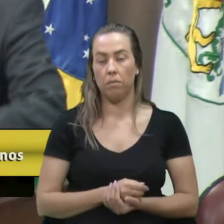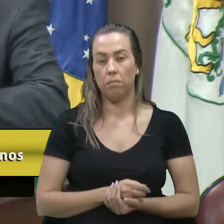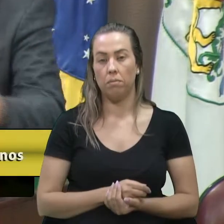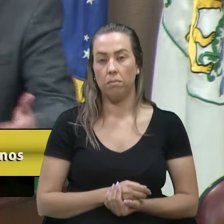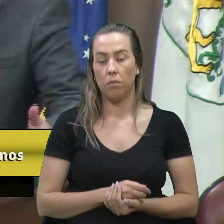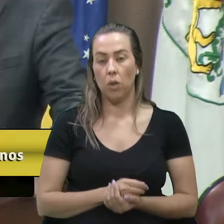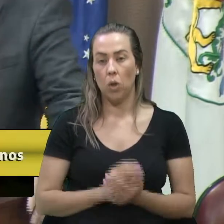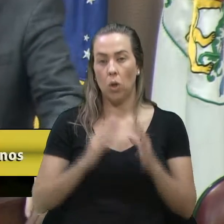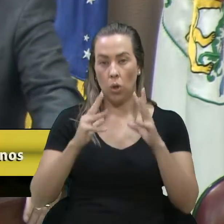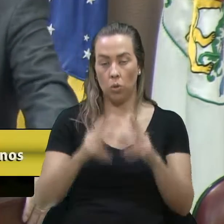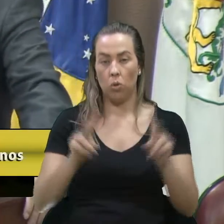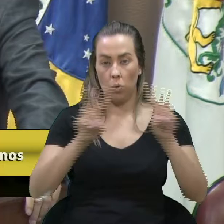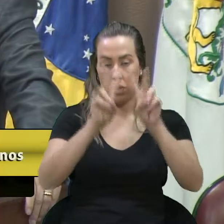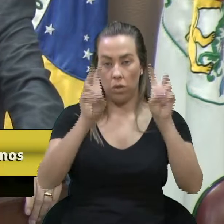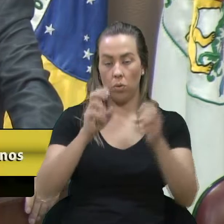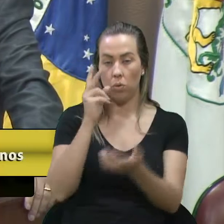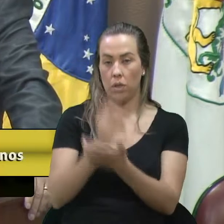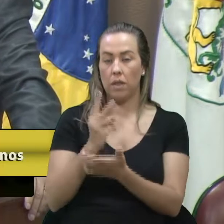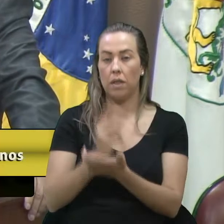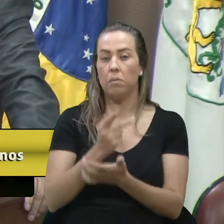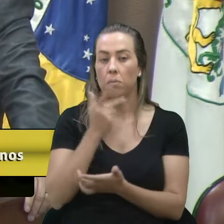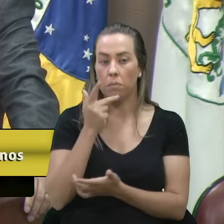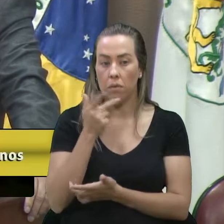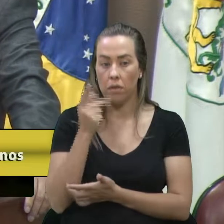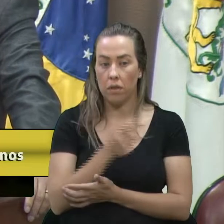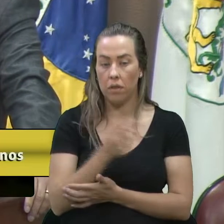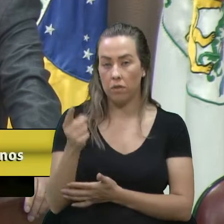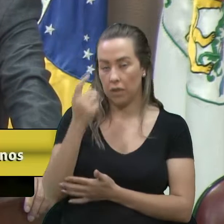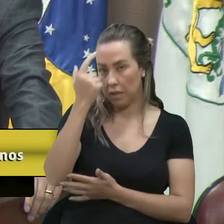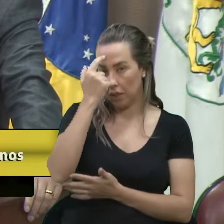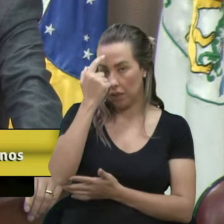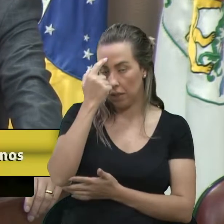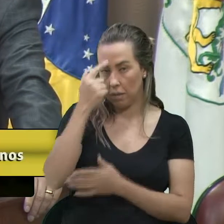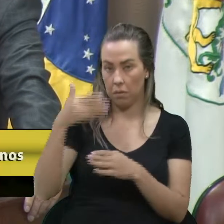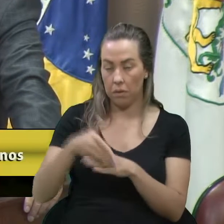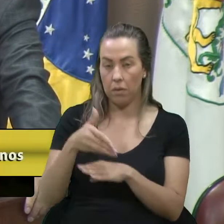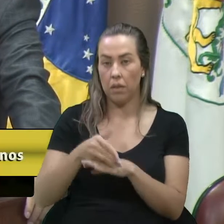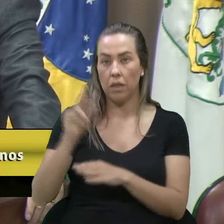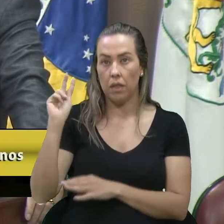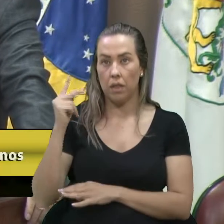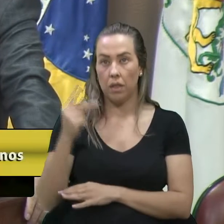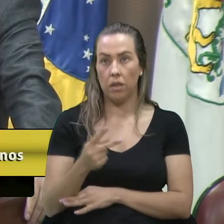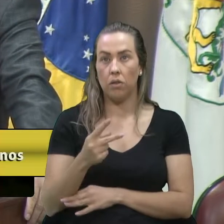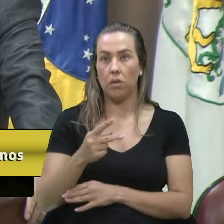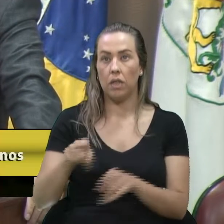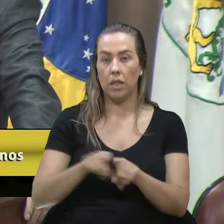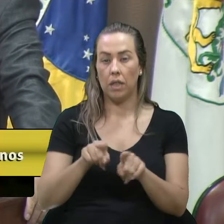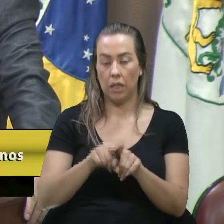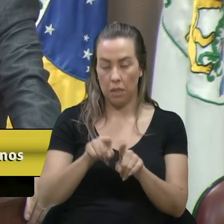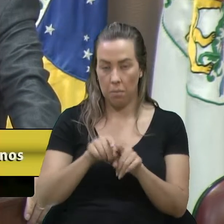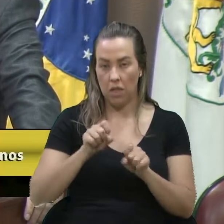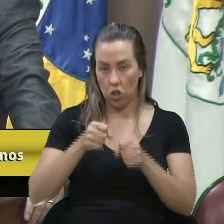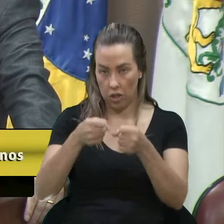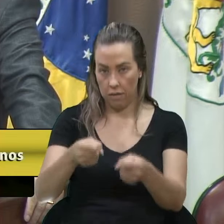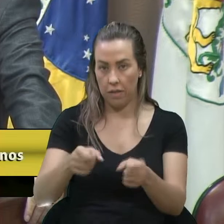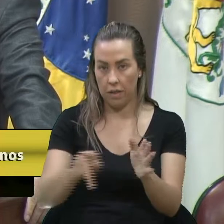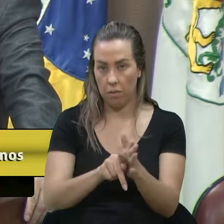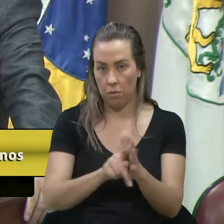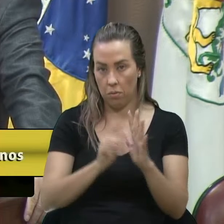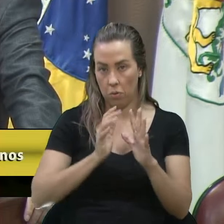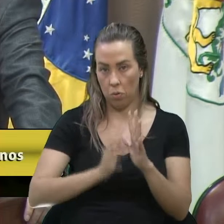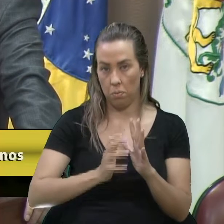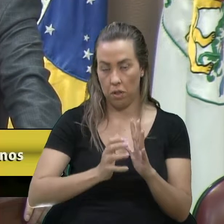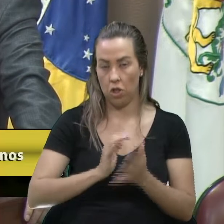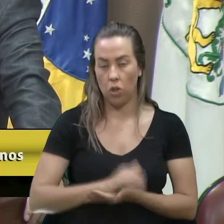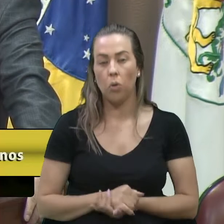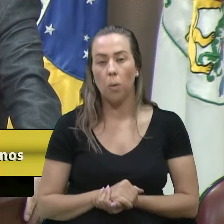Diante do tema que a gente sempre aborda aqui, que vocês sabem que faz parte da nossa história e da nossa bandeira de defesa, que